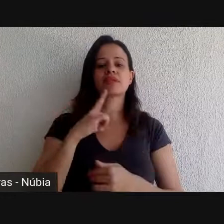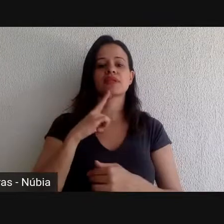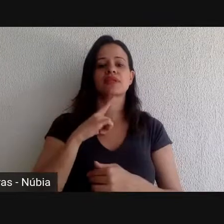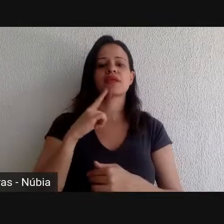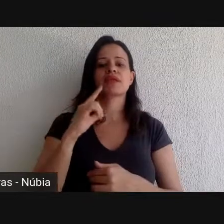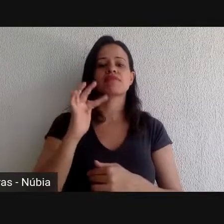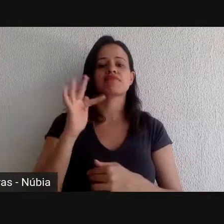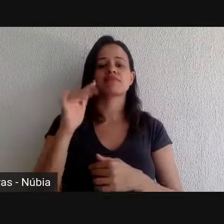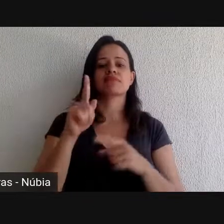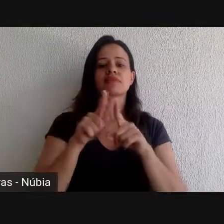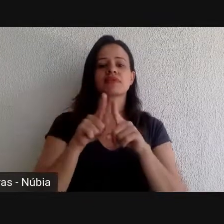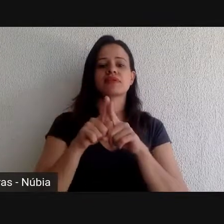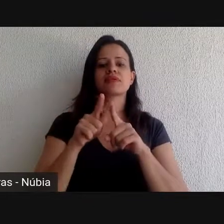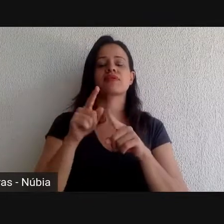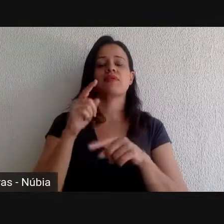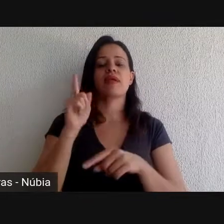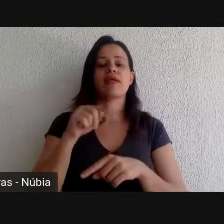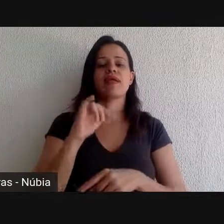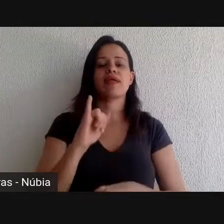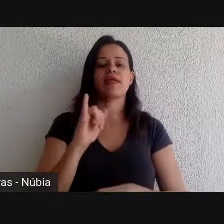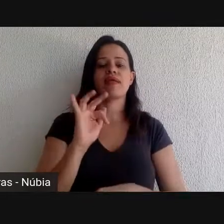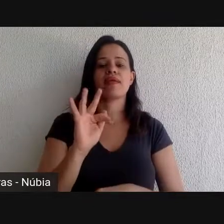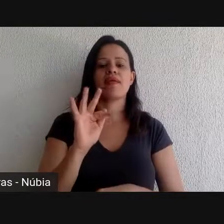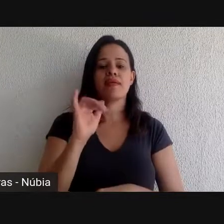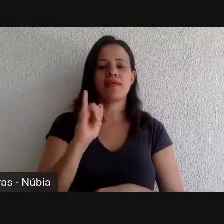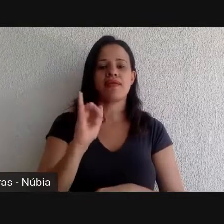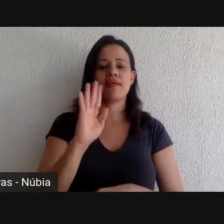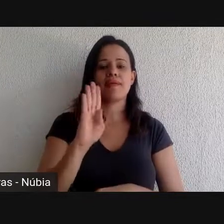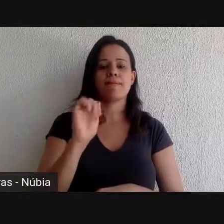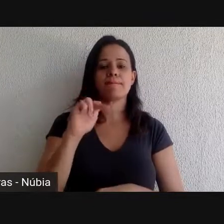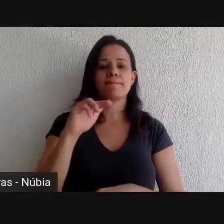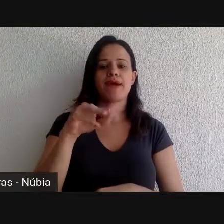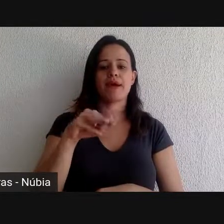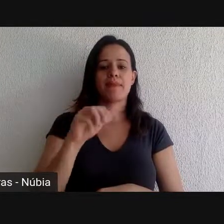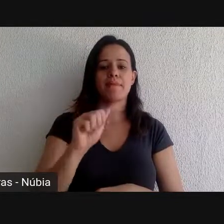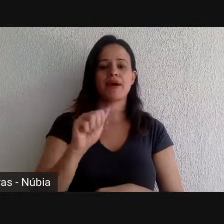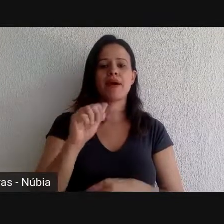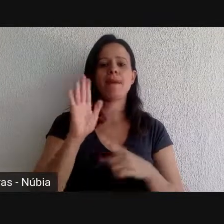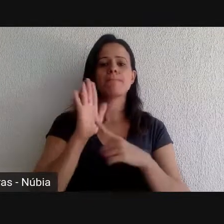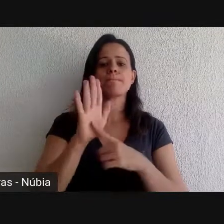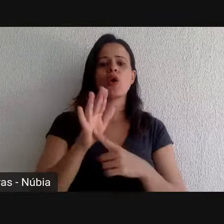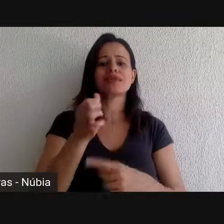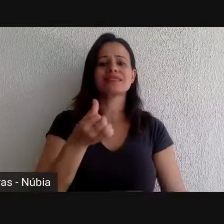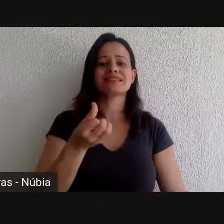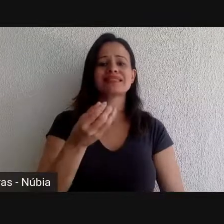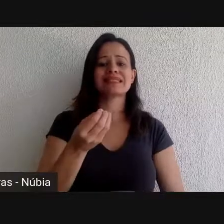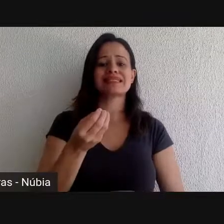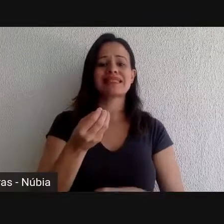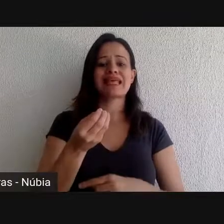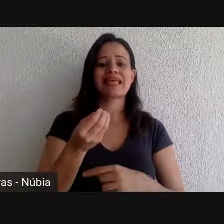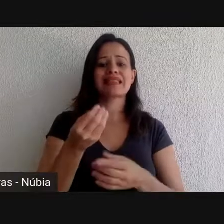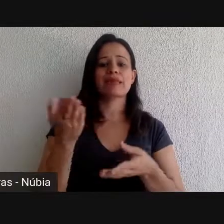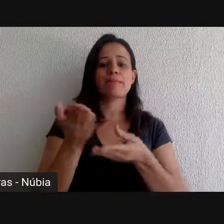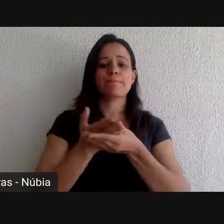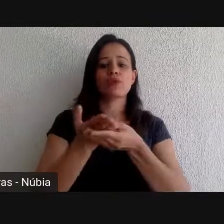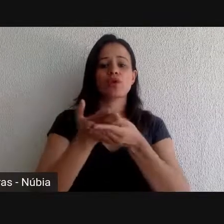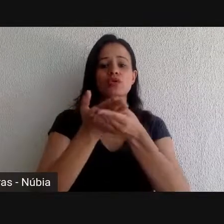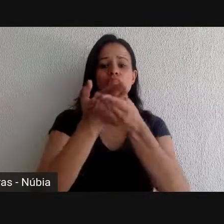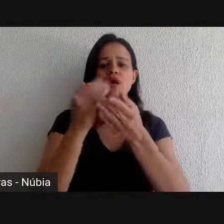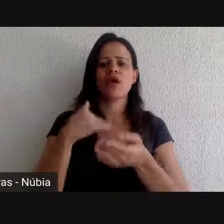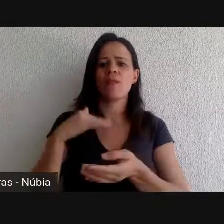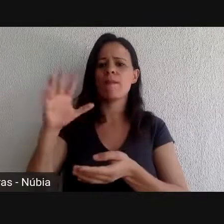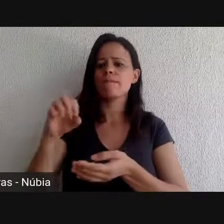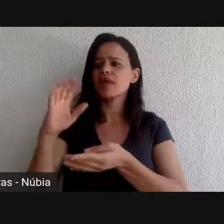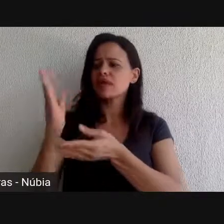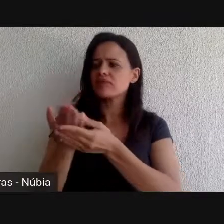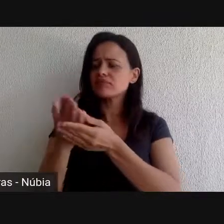então só o licenciamento ambiental do IBAMA, numa amostra de 60 e poucos processos, eu peguei cada uma das etapas do licenciamento